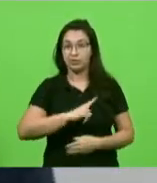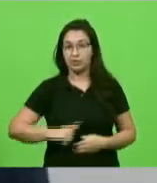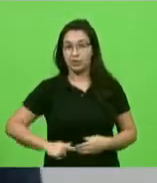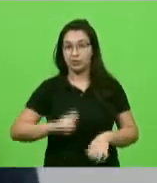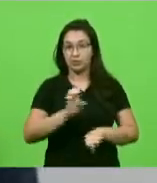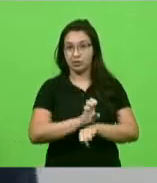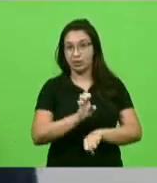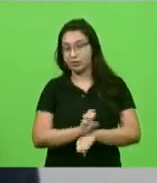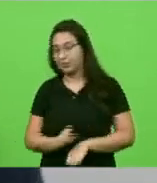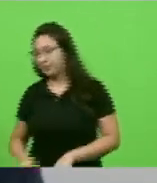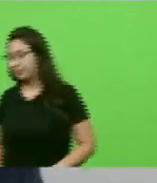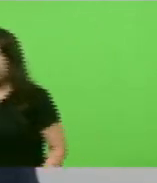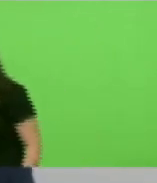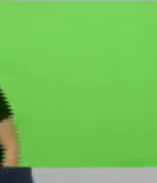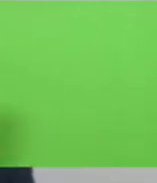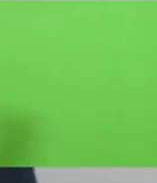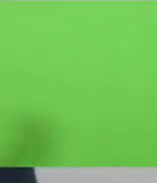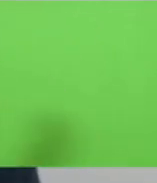Estado.